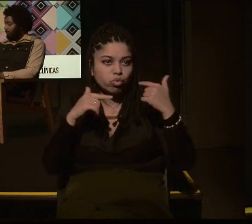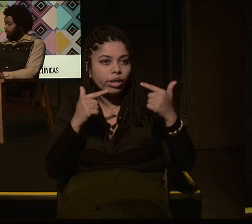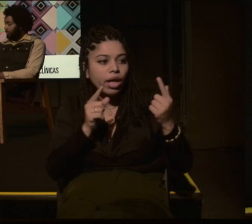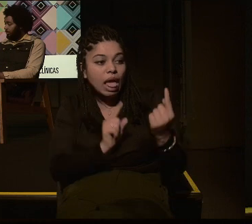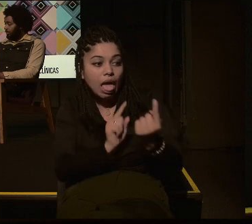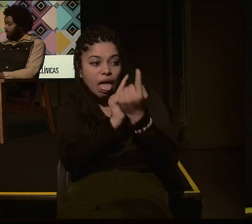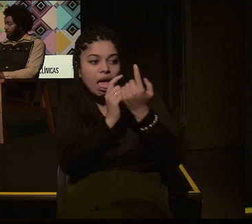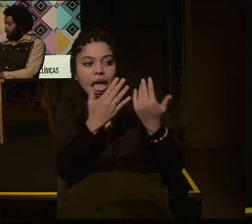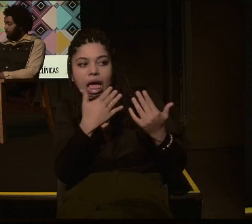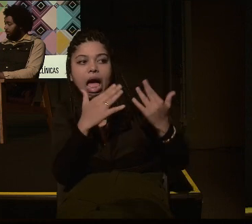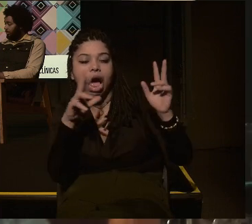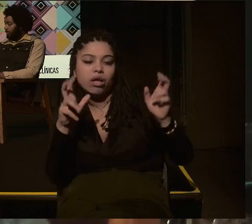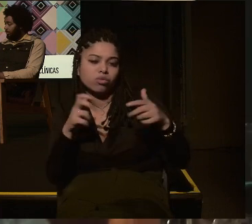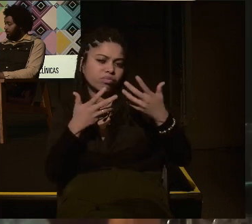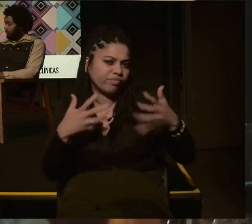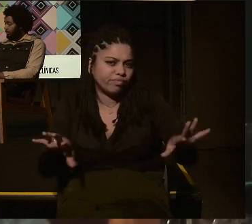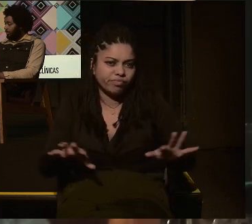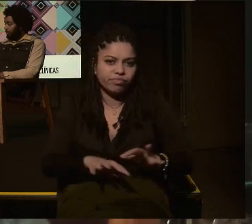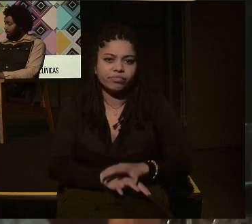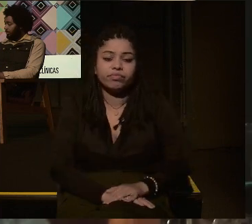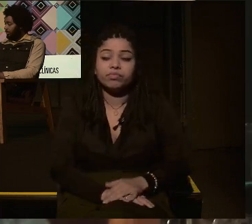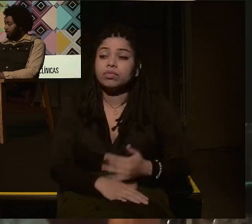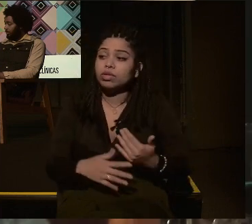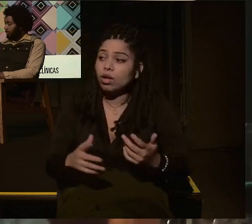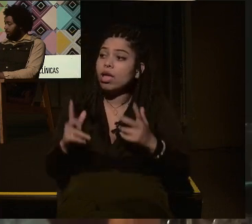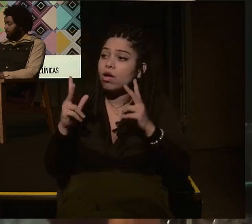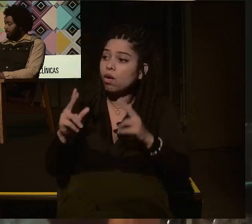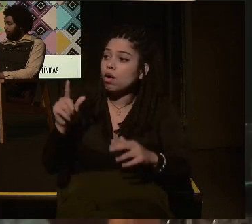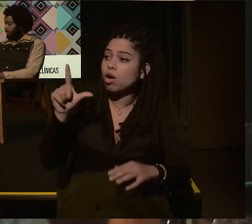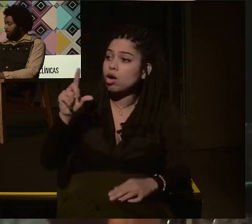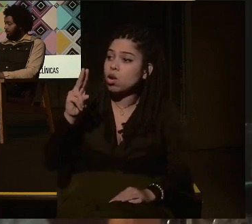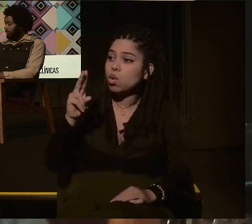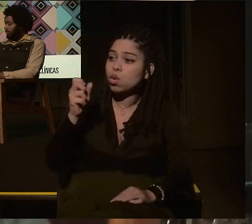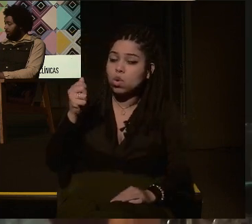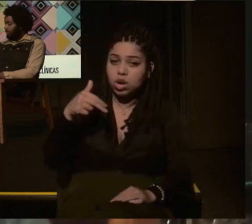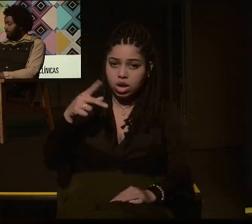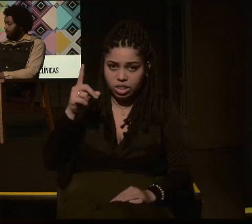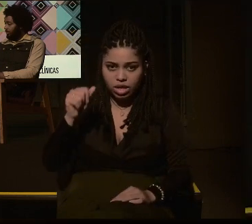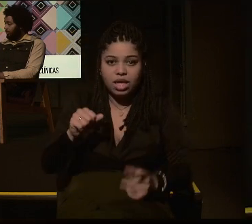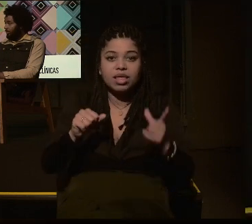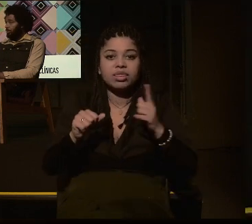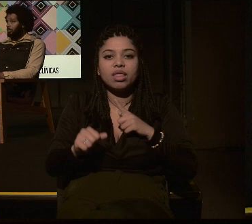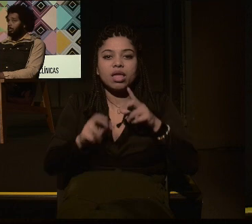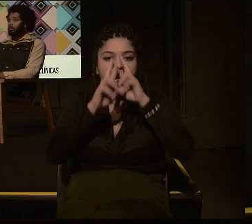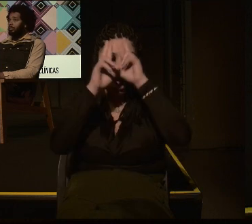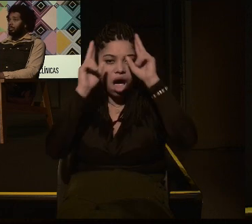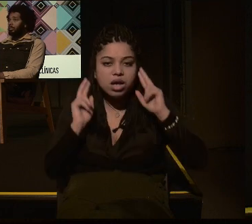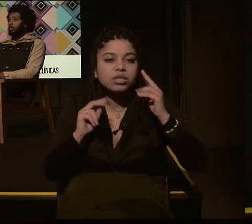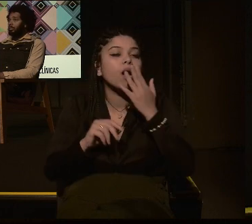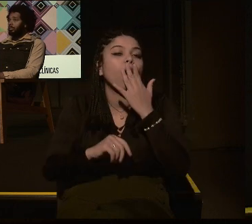Quando a gente faz esse exercício, que eu estou sugerindo à Luanda, que não só através do quesito essa cor, mas o exercício de